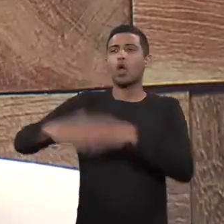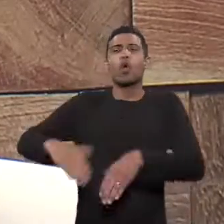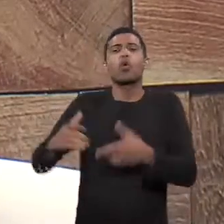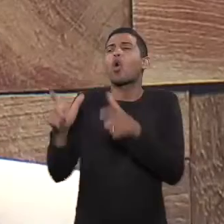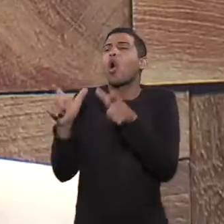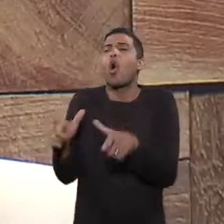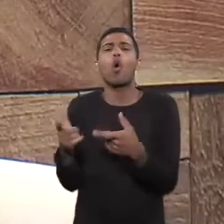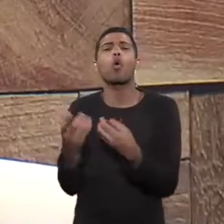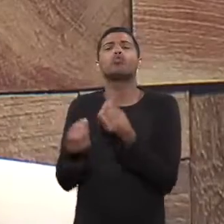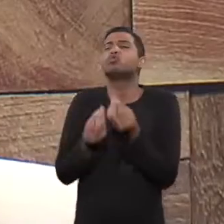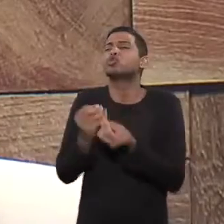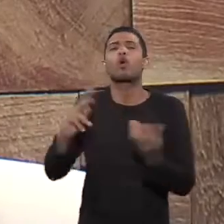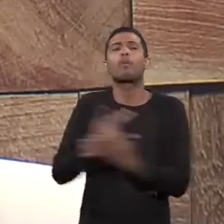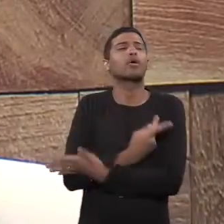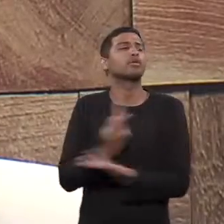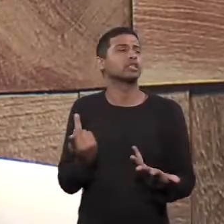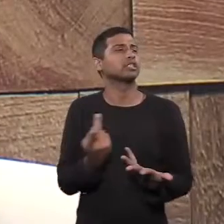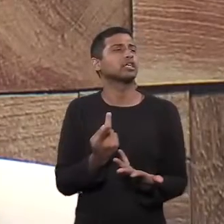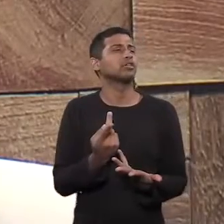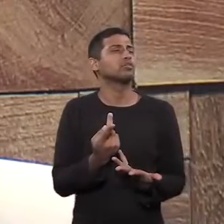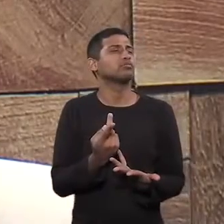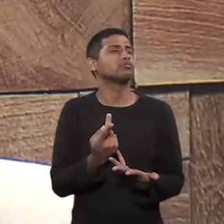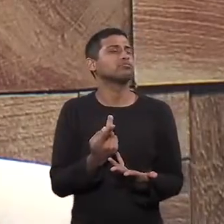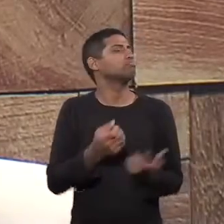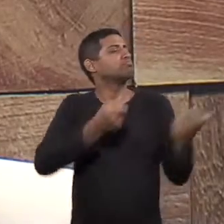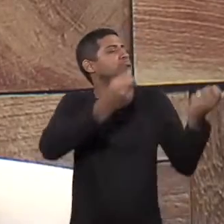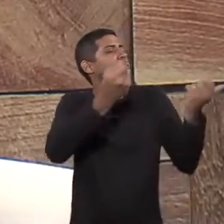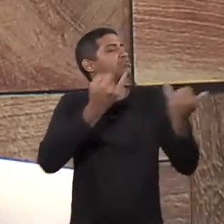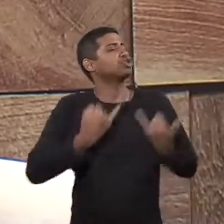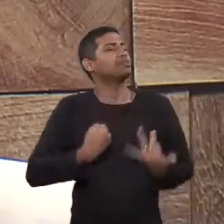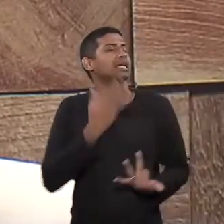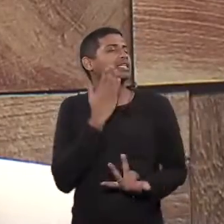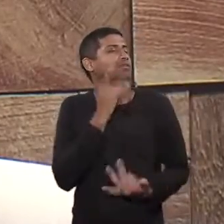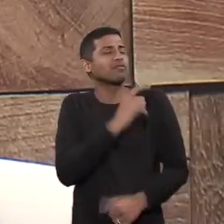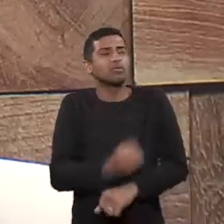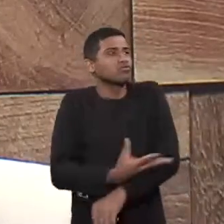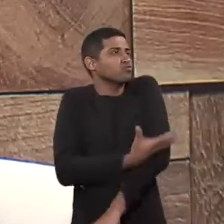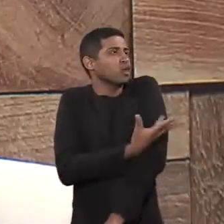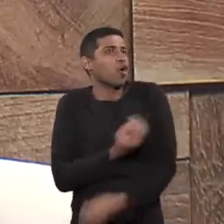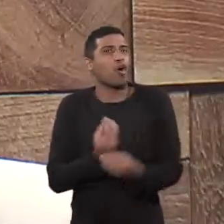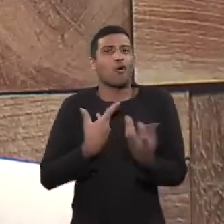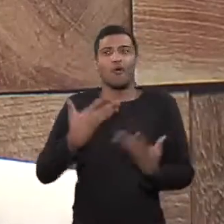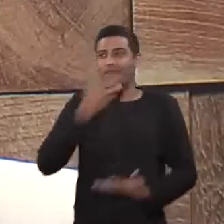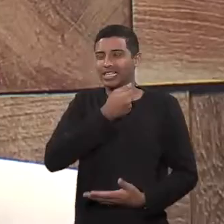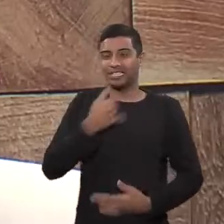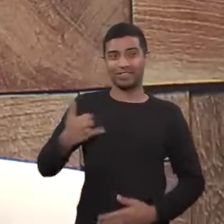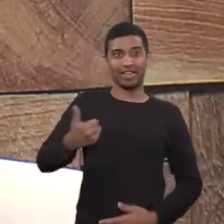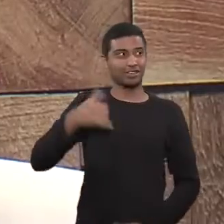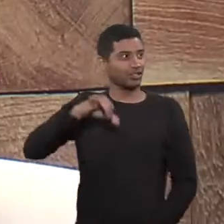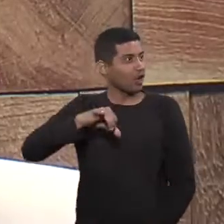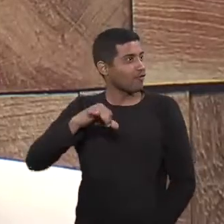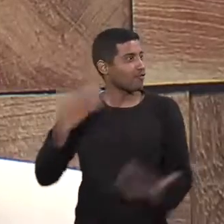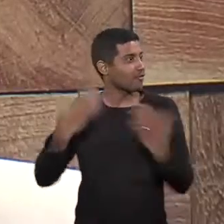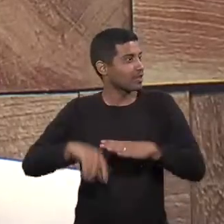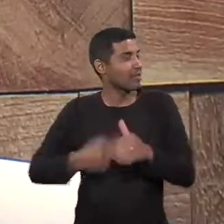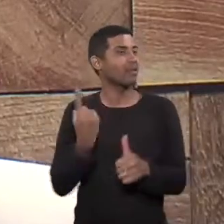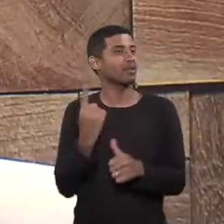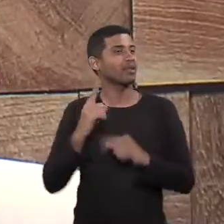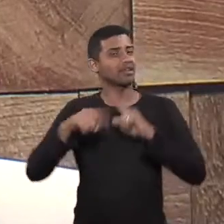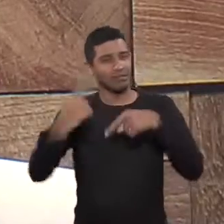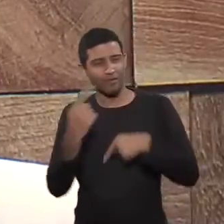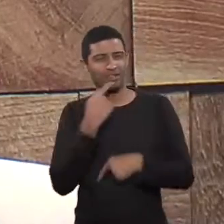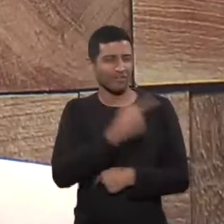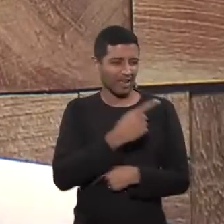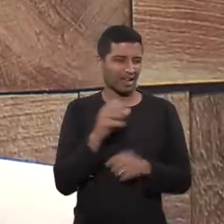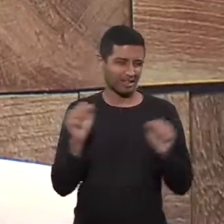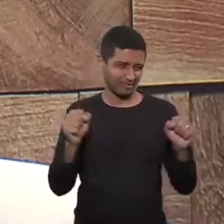concurso foi aonde, de que jeito ele aconteceu para você? E eu queria saber qual foi assim, essa emoção de ganhar o primeiro concurso aos 9 anos. Mas você vai contar pra